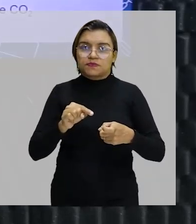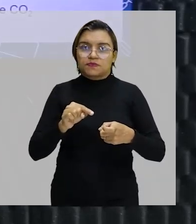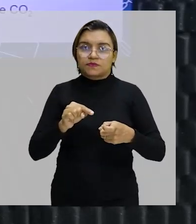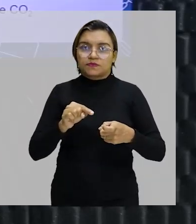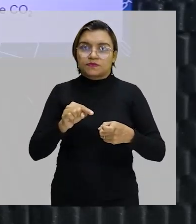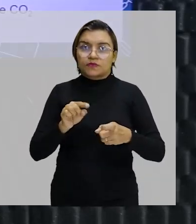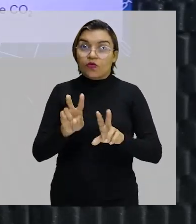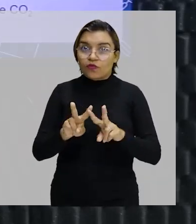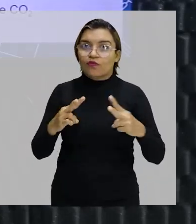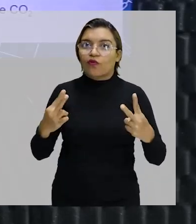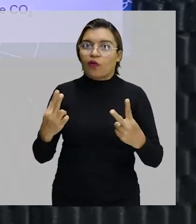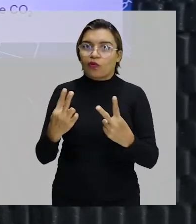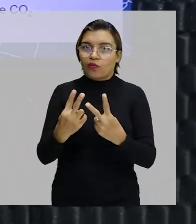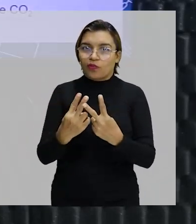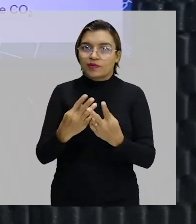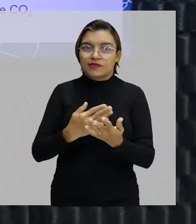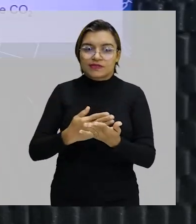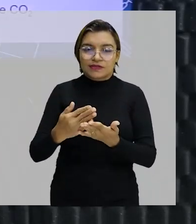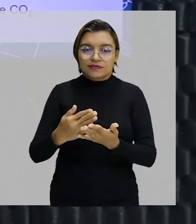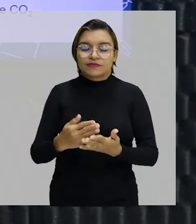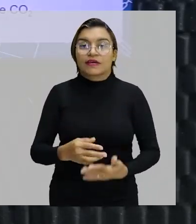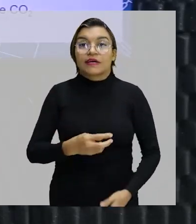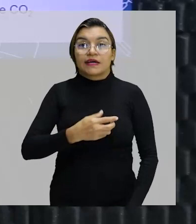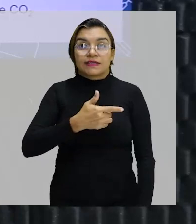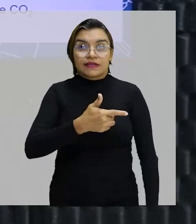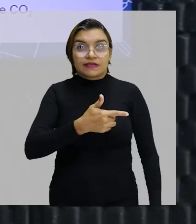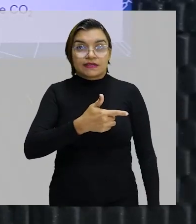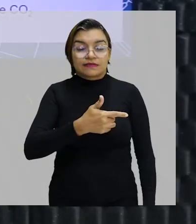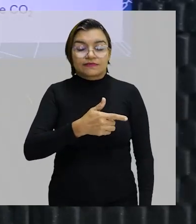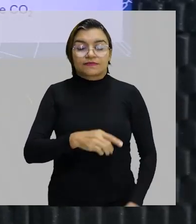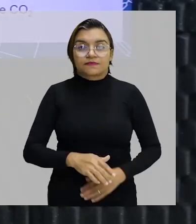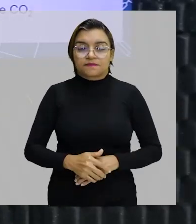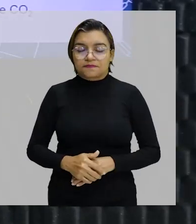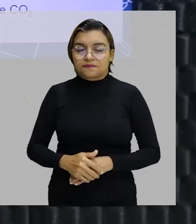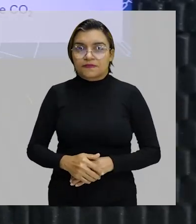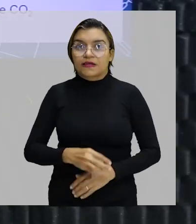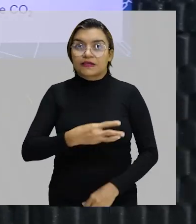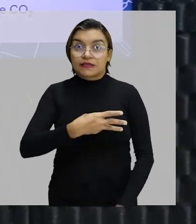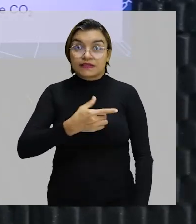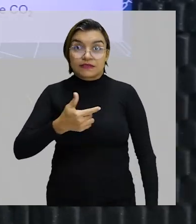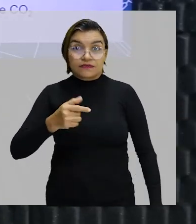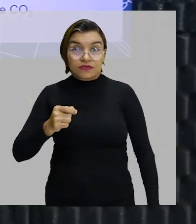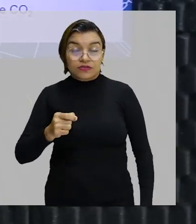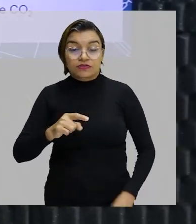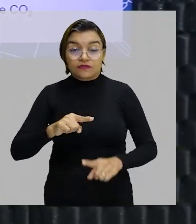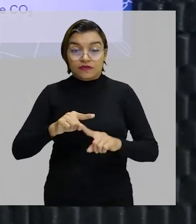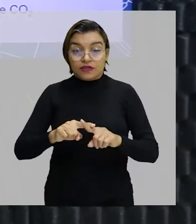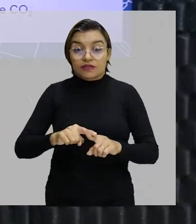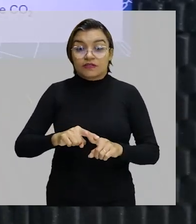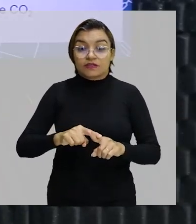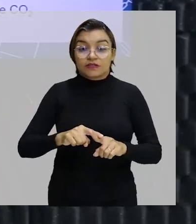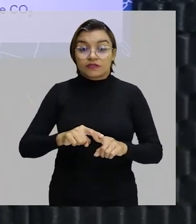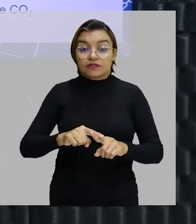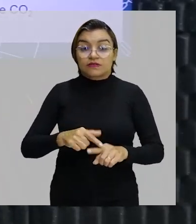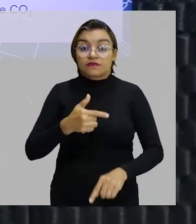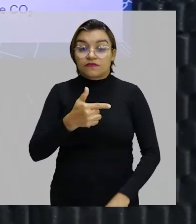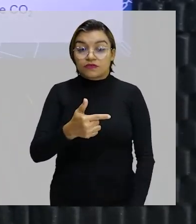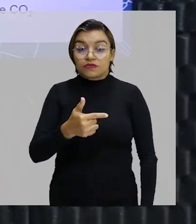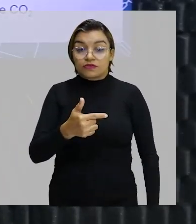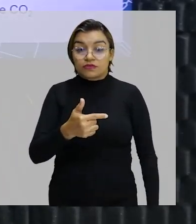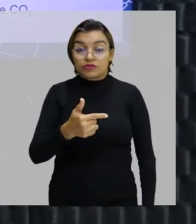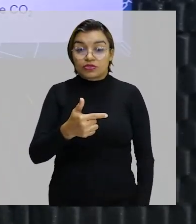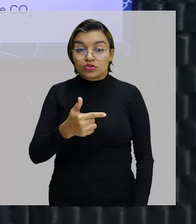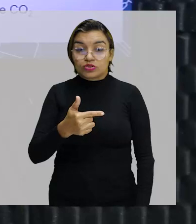volume inicial. 320 vezes 22,4 dividido por 100.